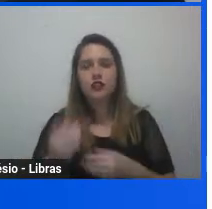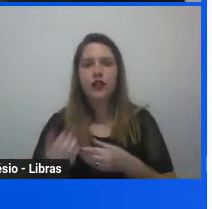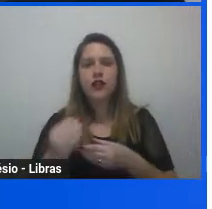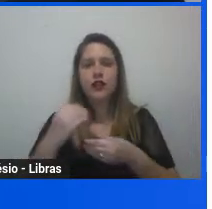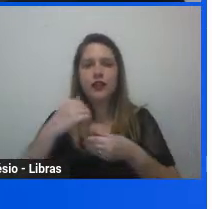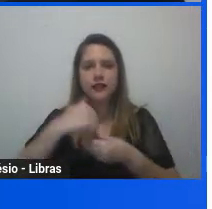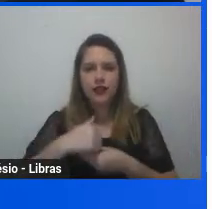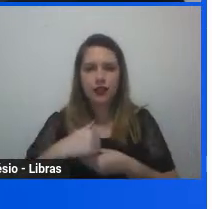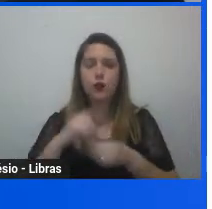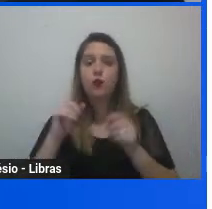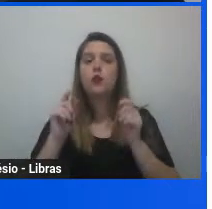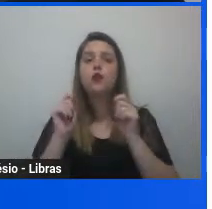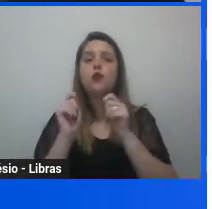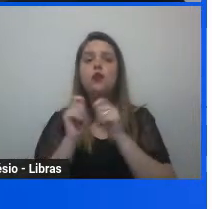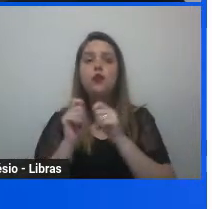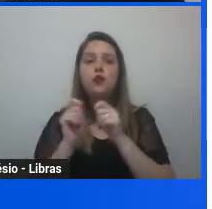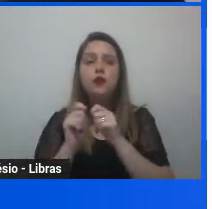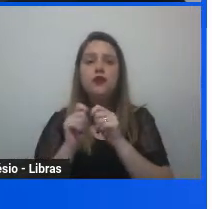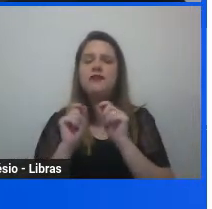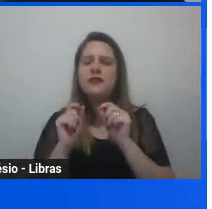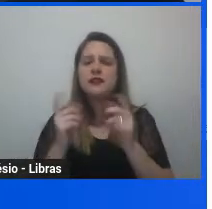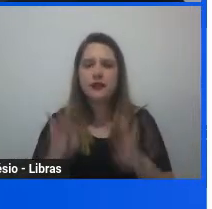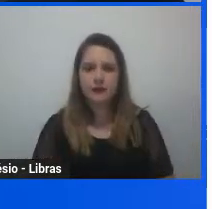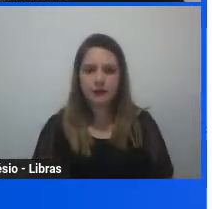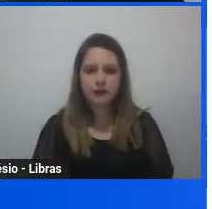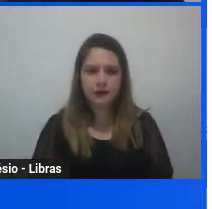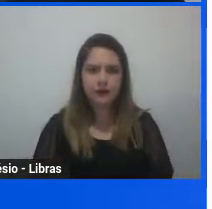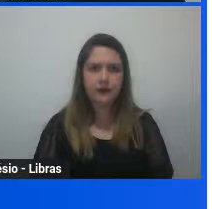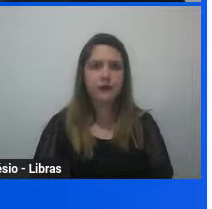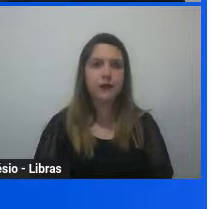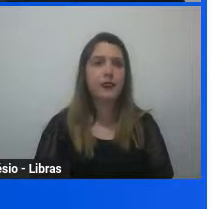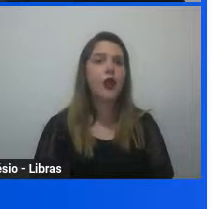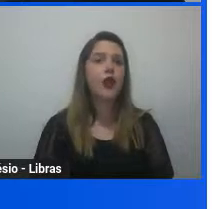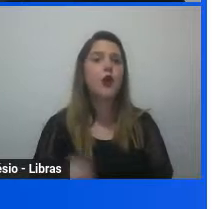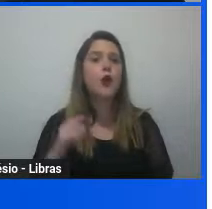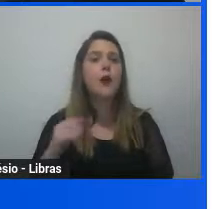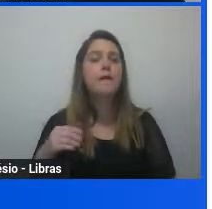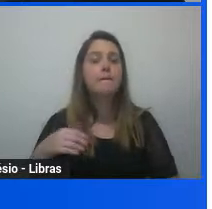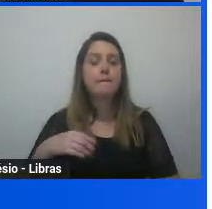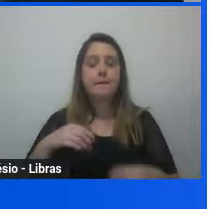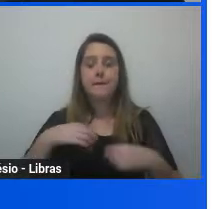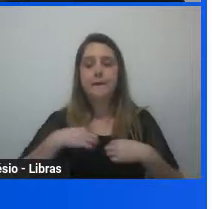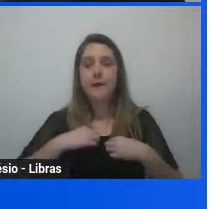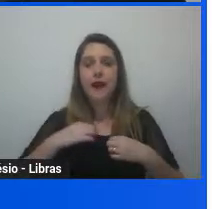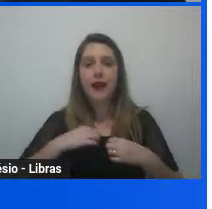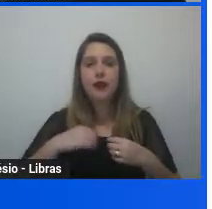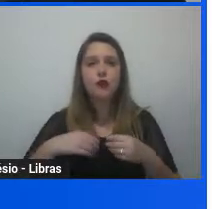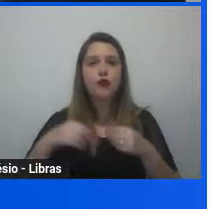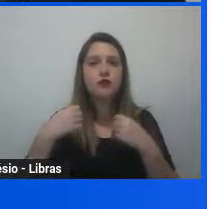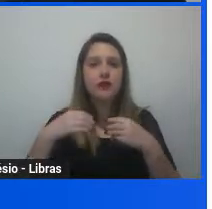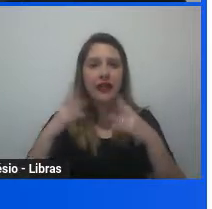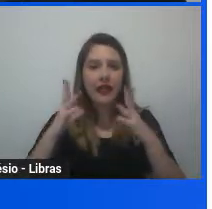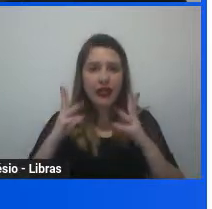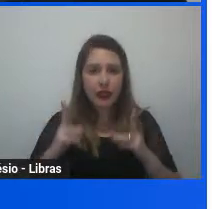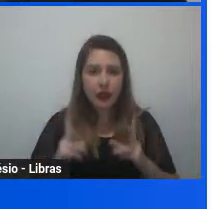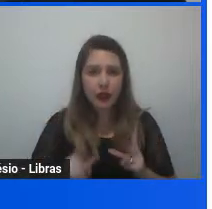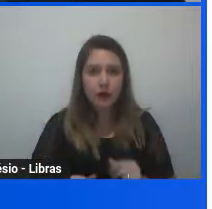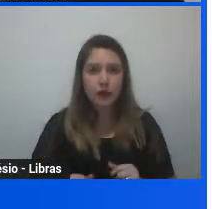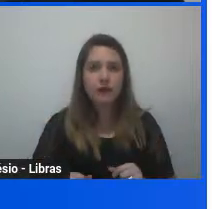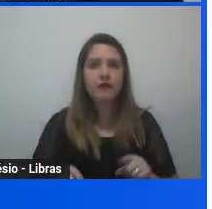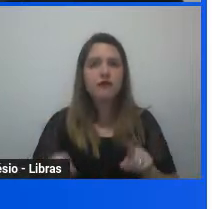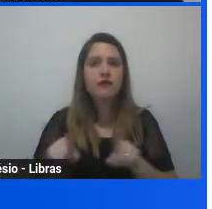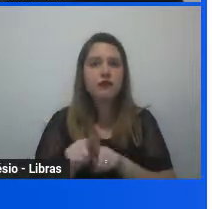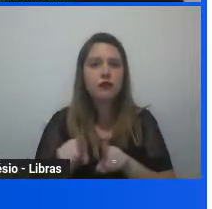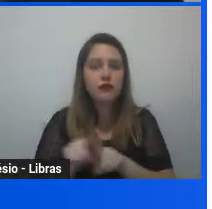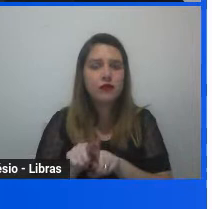faço? O que eu devo fazer? Primeira coisa, se é um sangramento visível, ou seja, uma hemorragia externa, eu vou colocar um